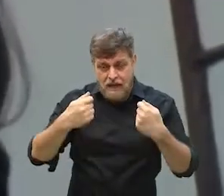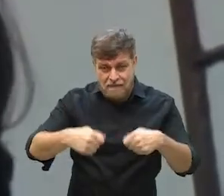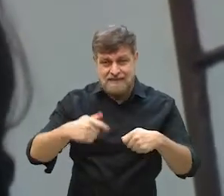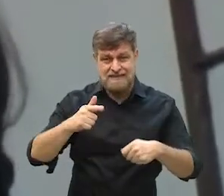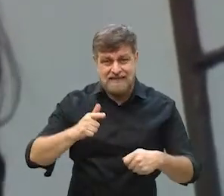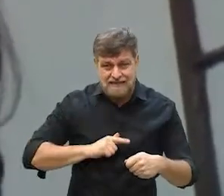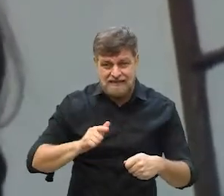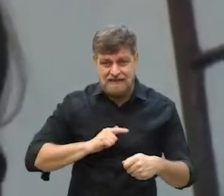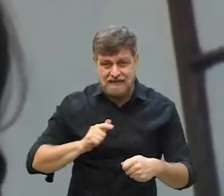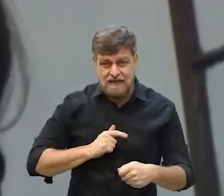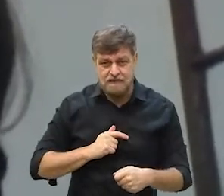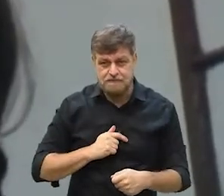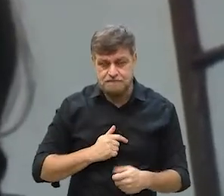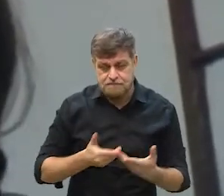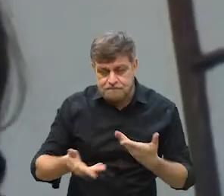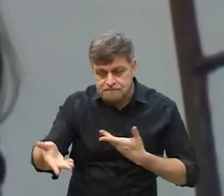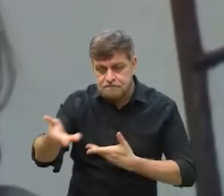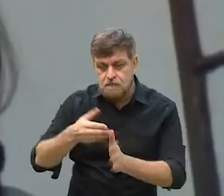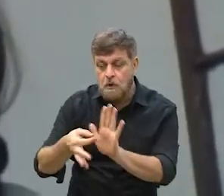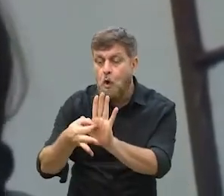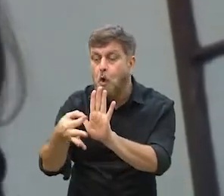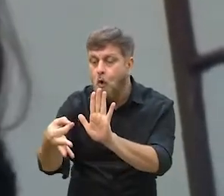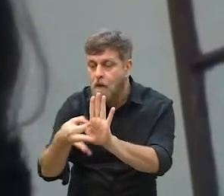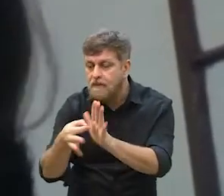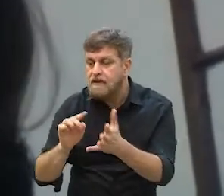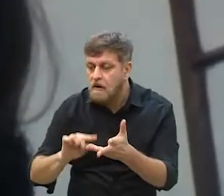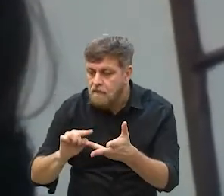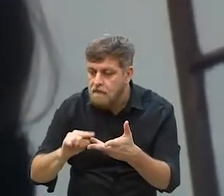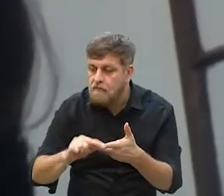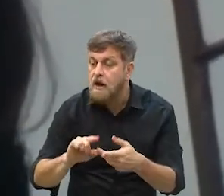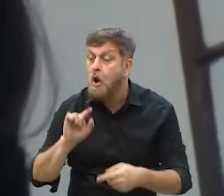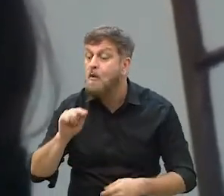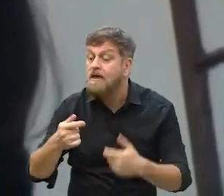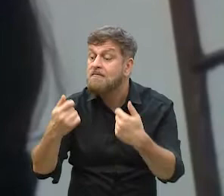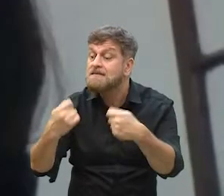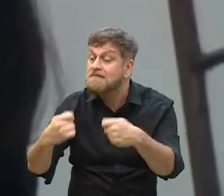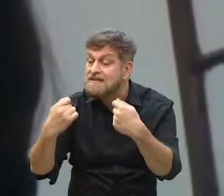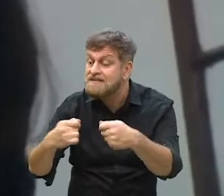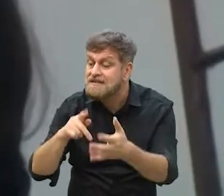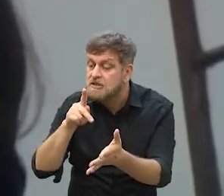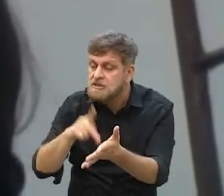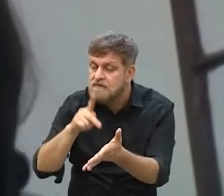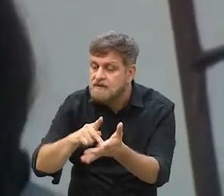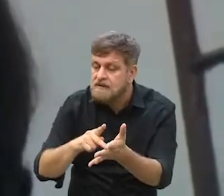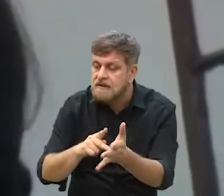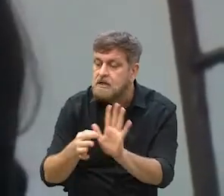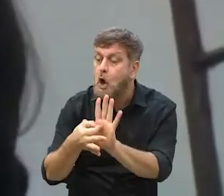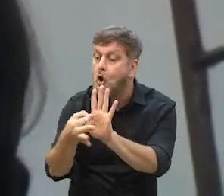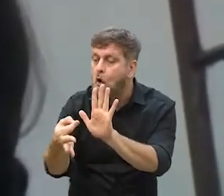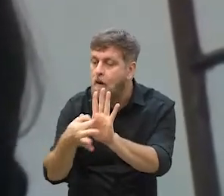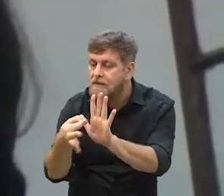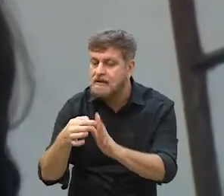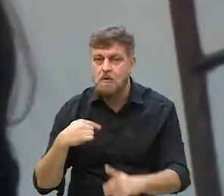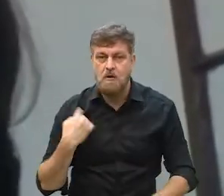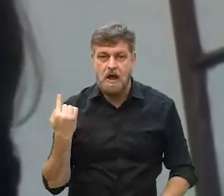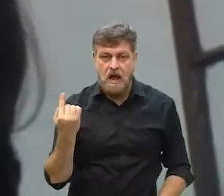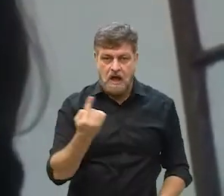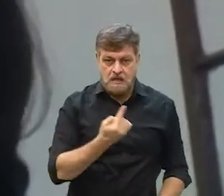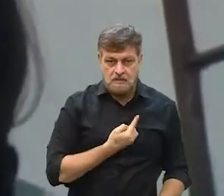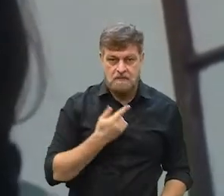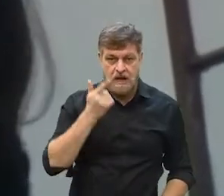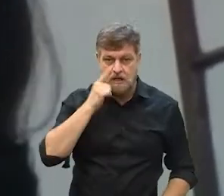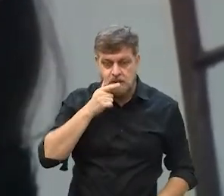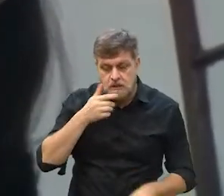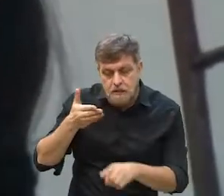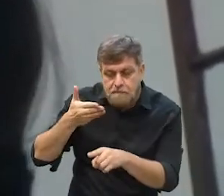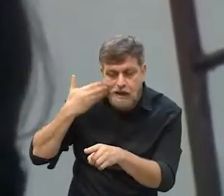processo de escutatória permanente nessas comunidades. porque é a forma como nós temos de captar